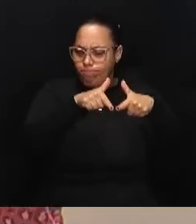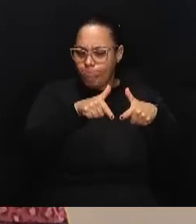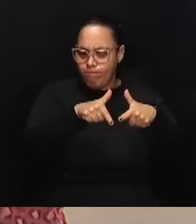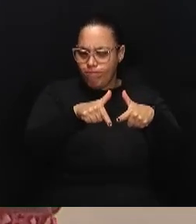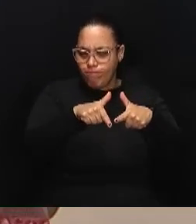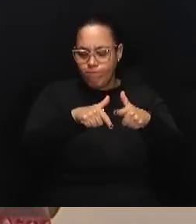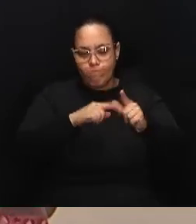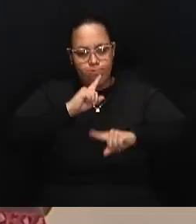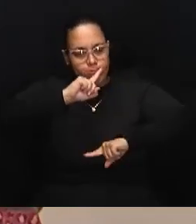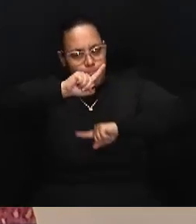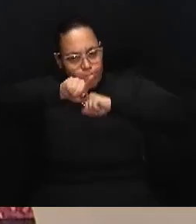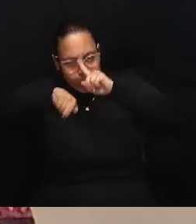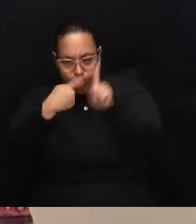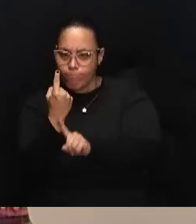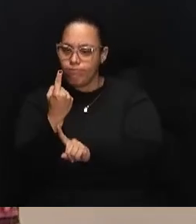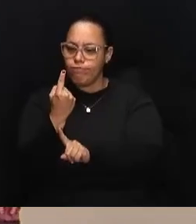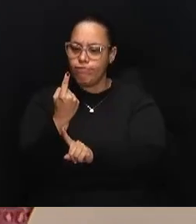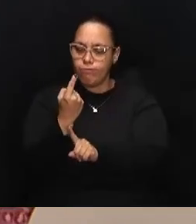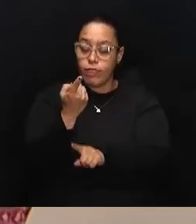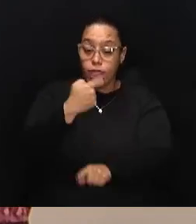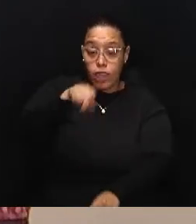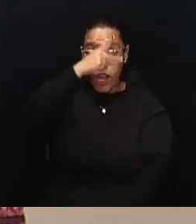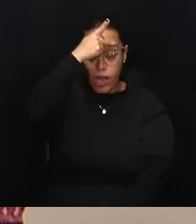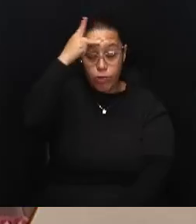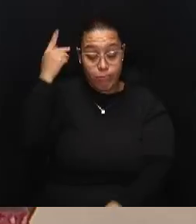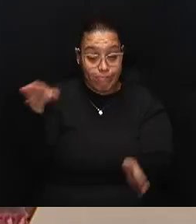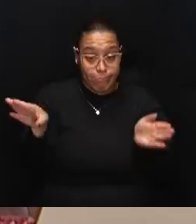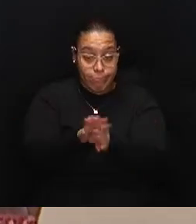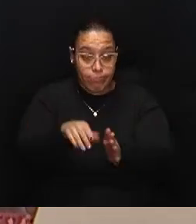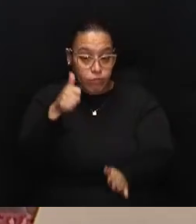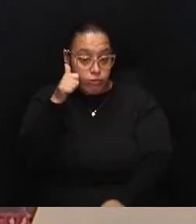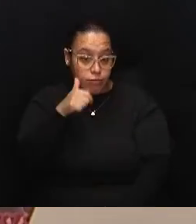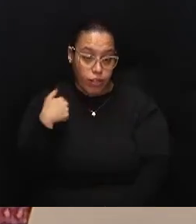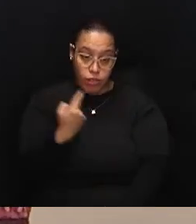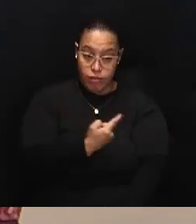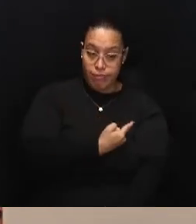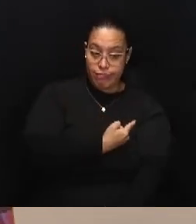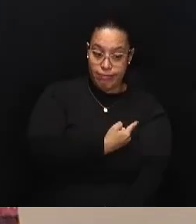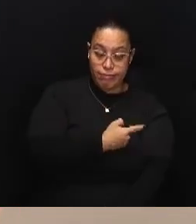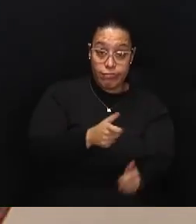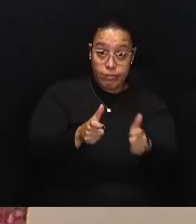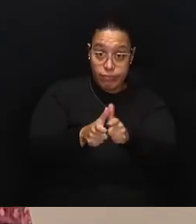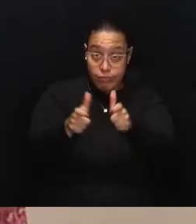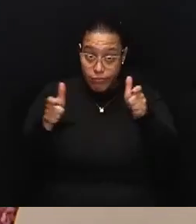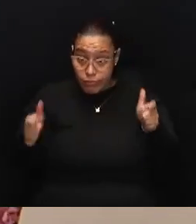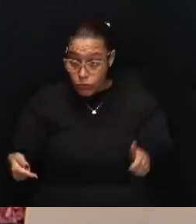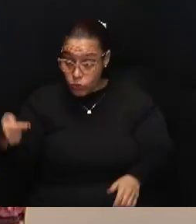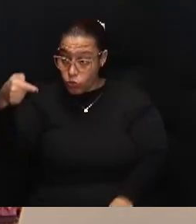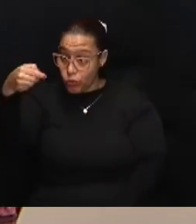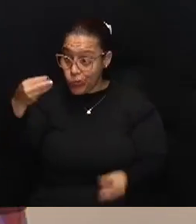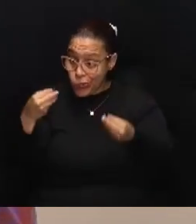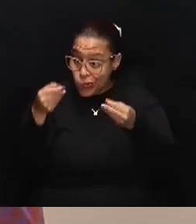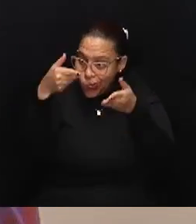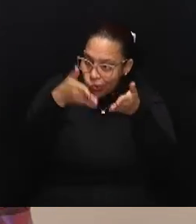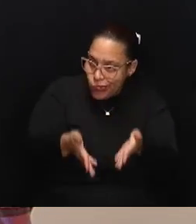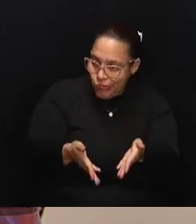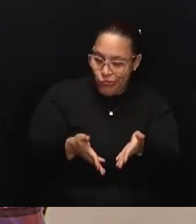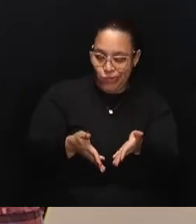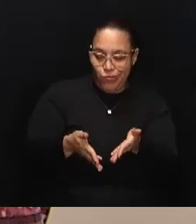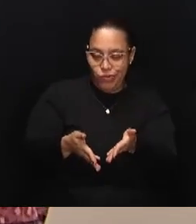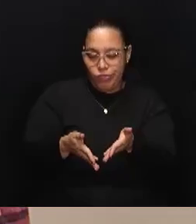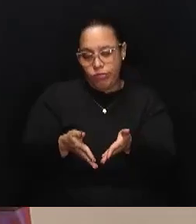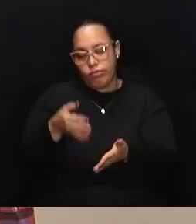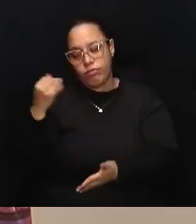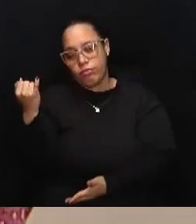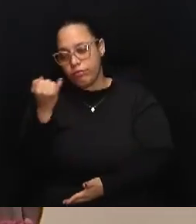a questão da superação dessas mulheres que chegam aqui até nós. Então espaço como esse é de